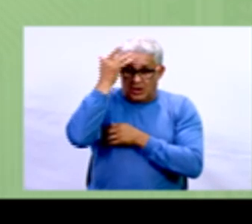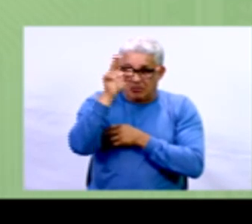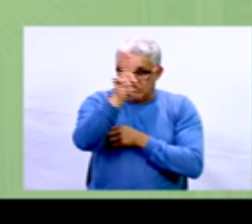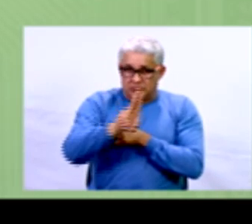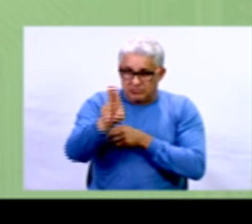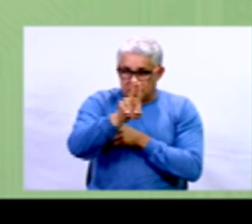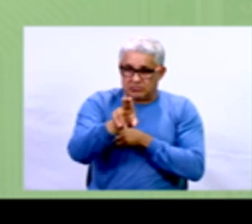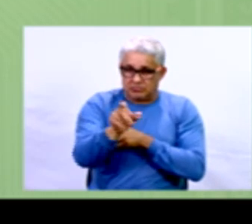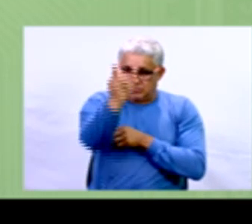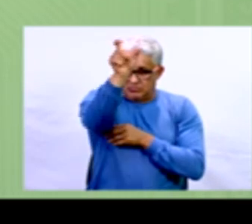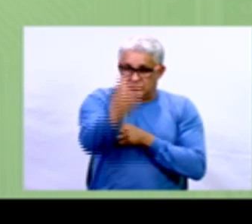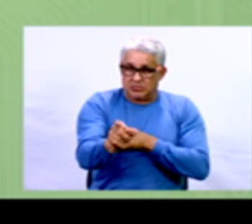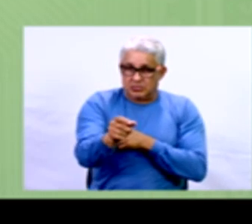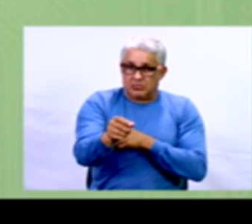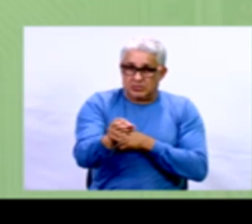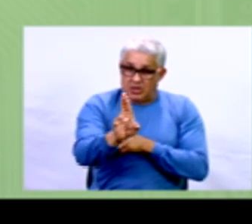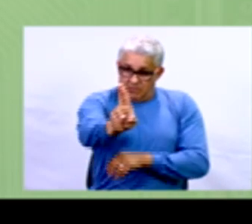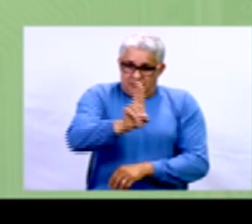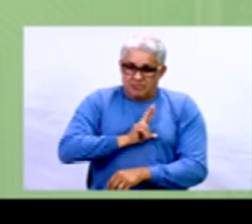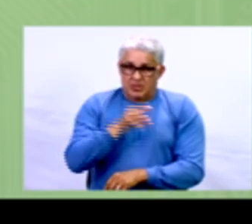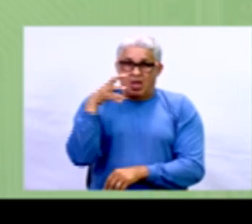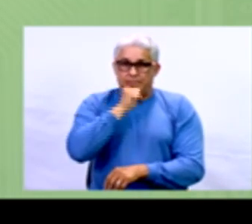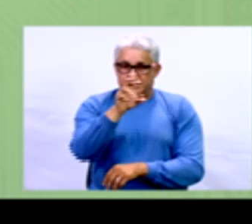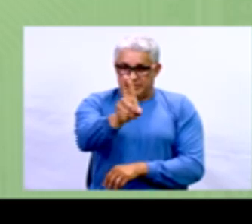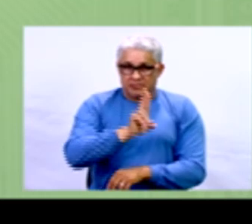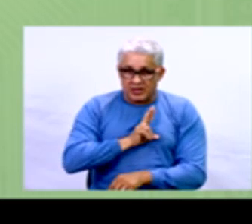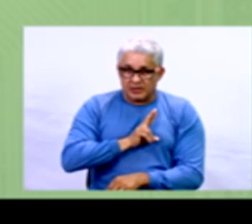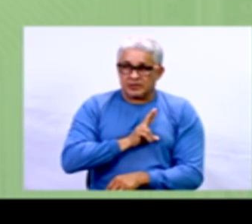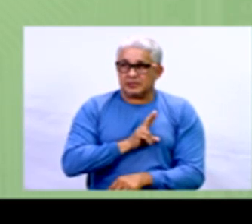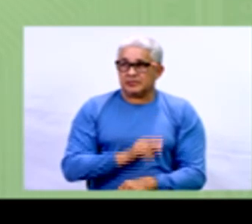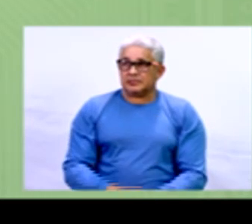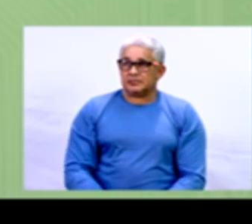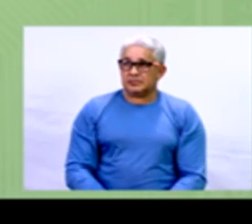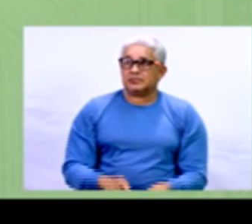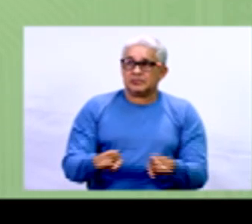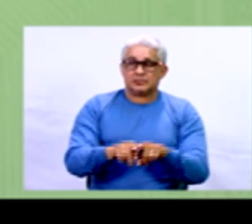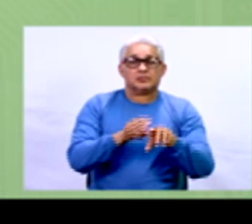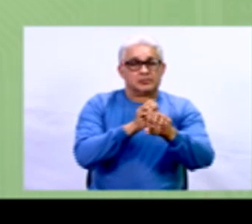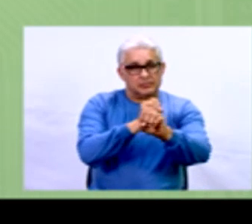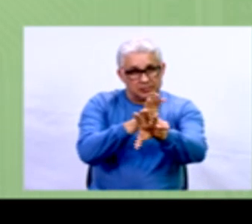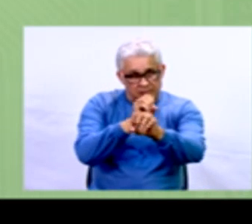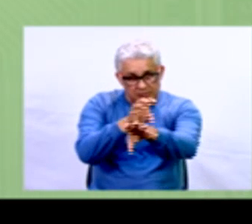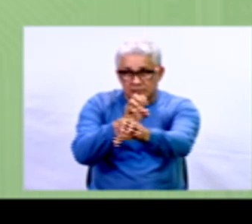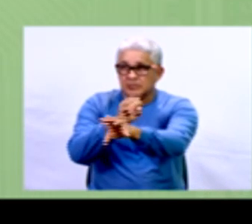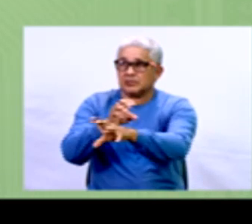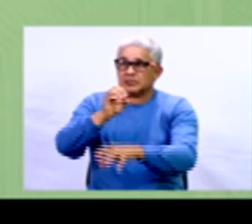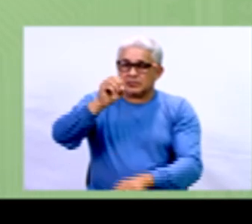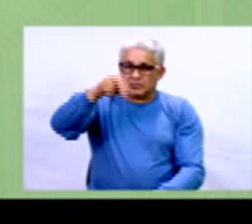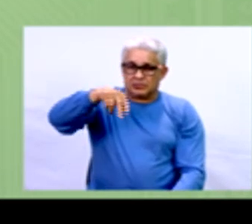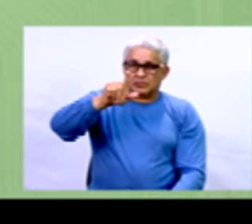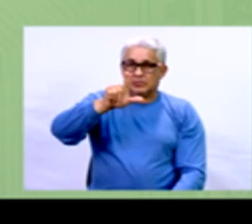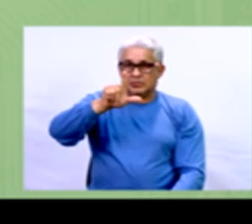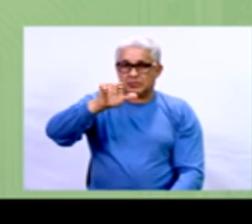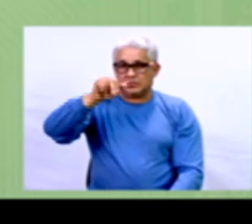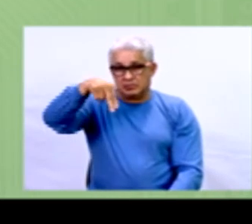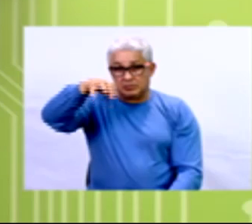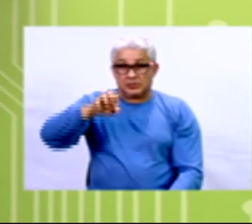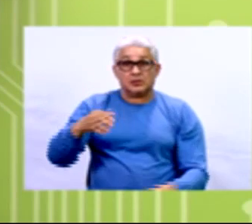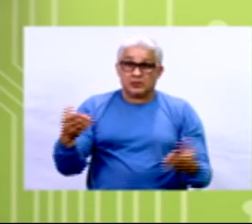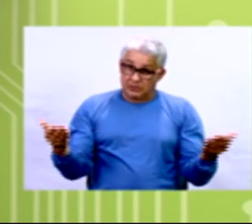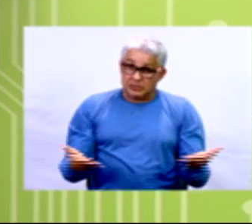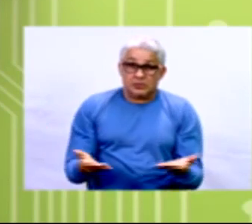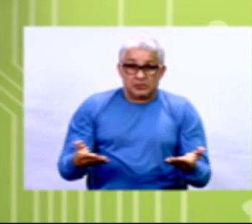preciso que ele me dê um retorno, né? Na educação online presencial, é o caso aqui, olha,